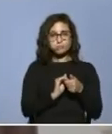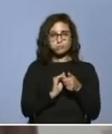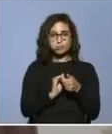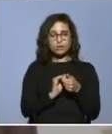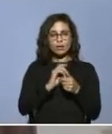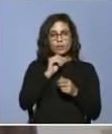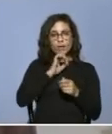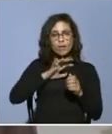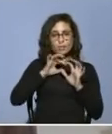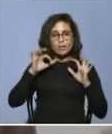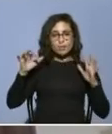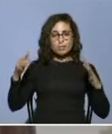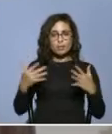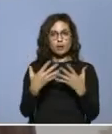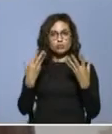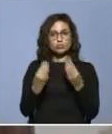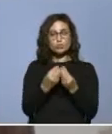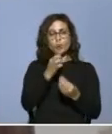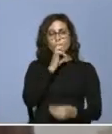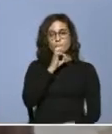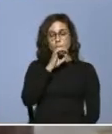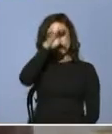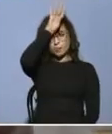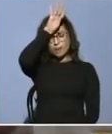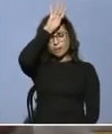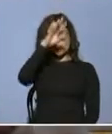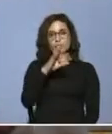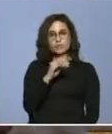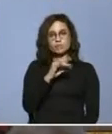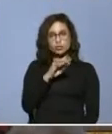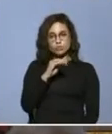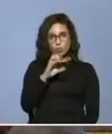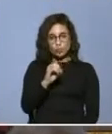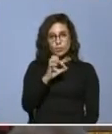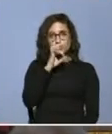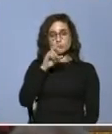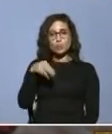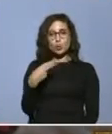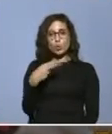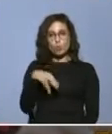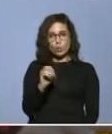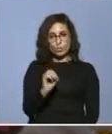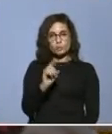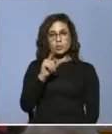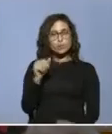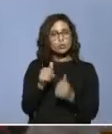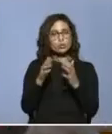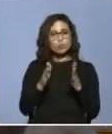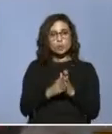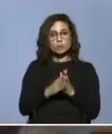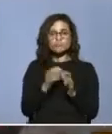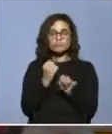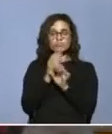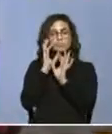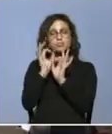Terra, com o vosso servo, o Papa Francisco, o nosso Bispo Nuno e todos aqueles que estão ao serviço do vosso